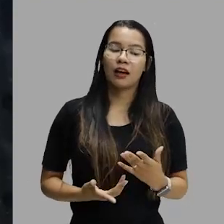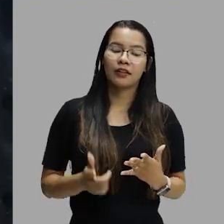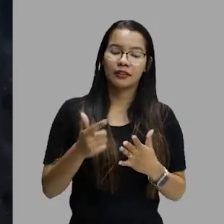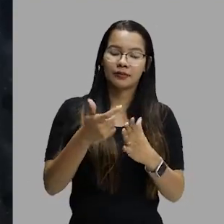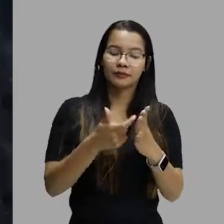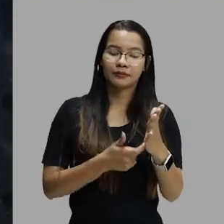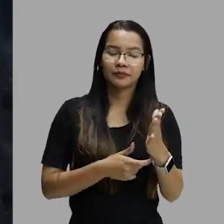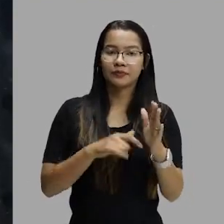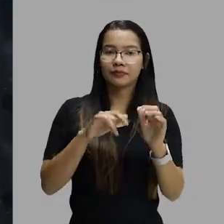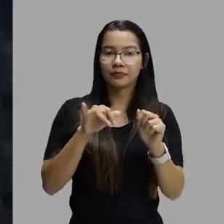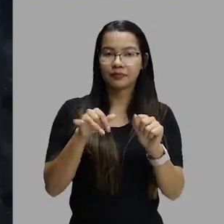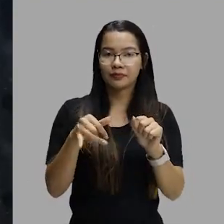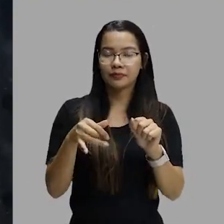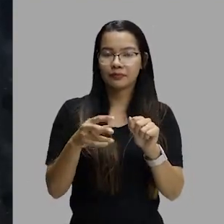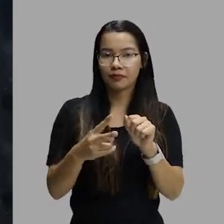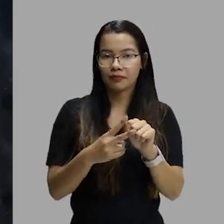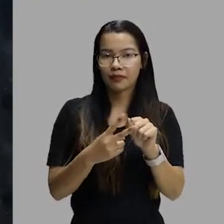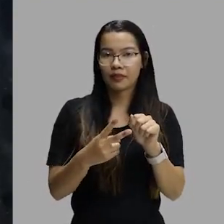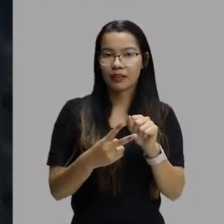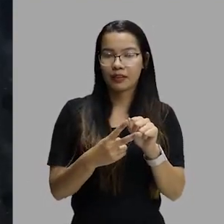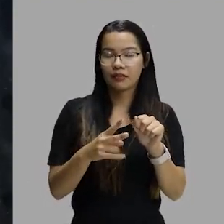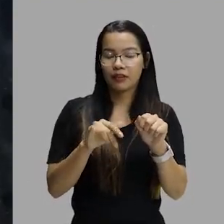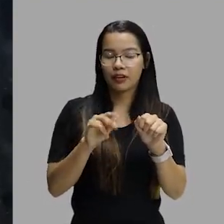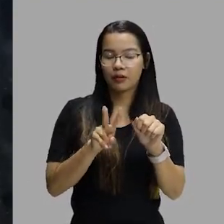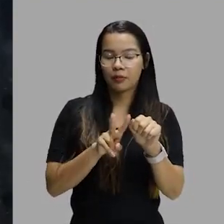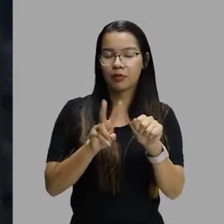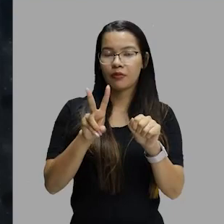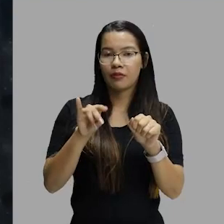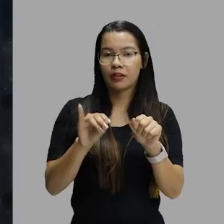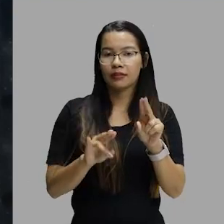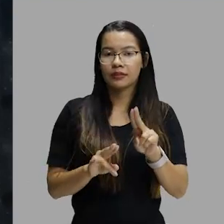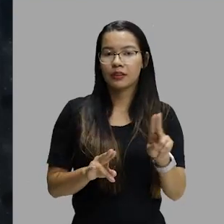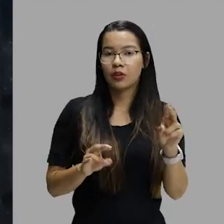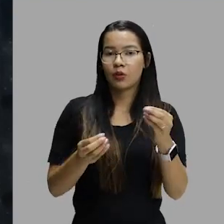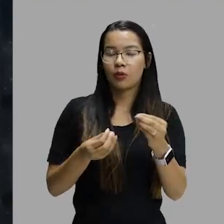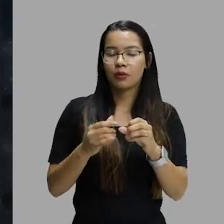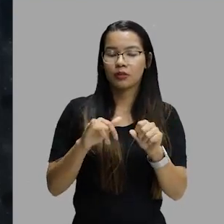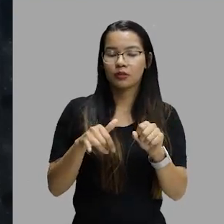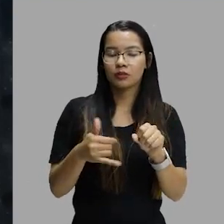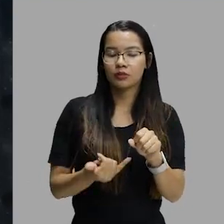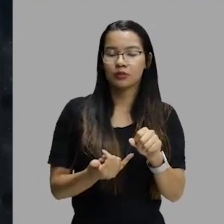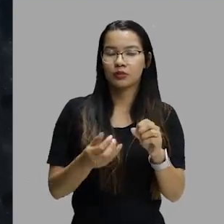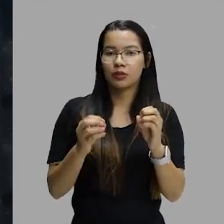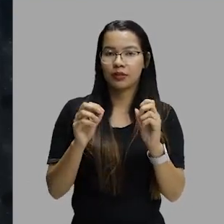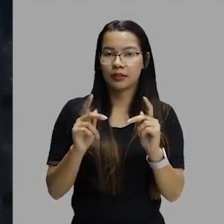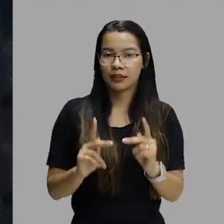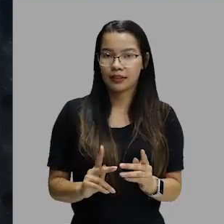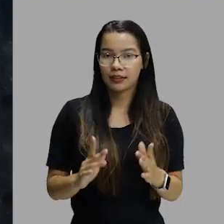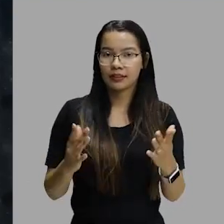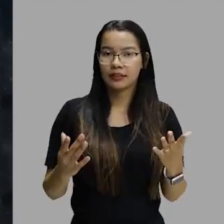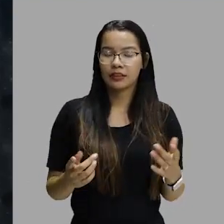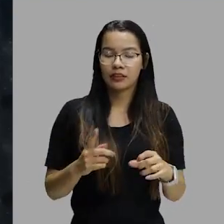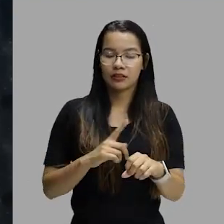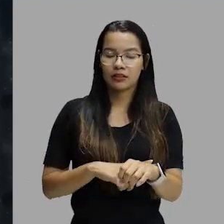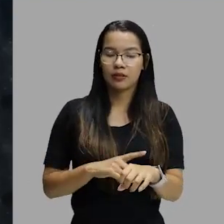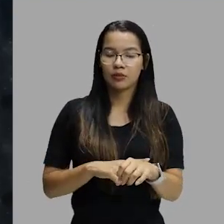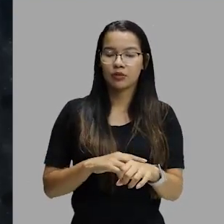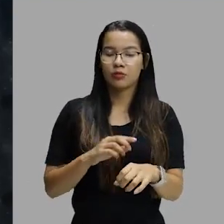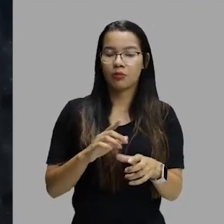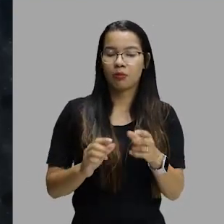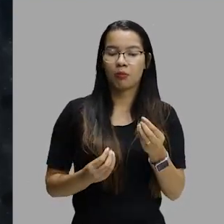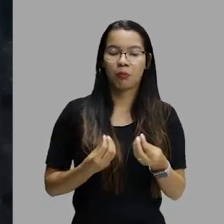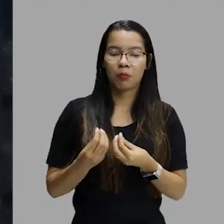o advérbio vai funcionar como adjunto adverbial, certo? De tempo, de modo, de